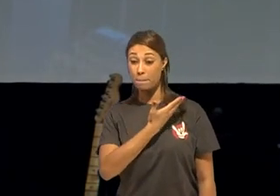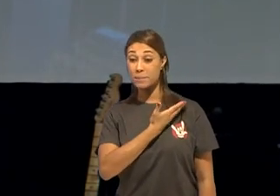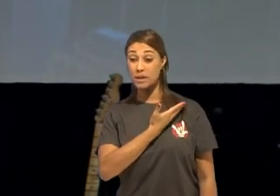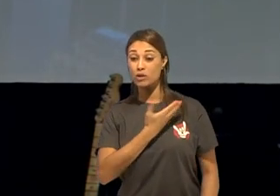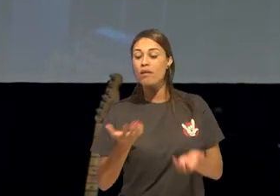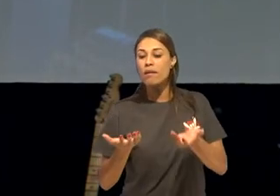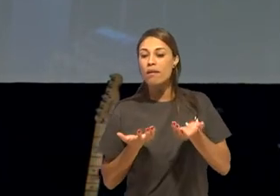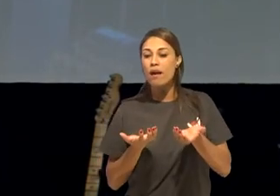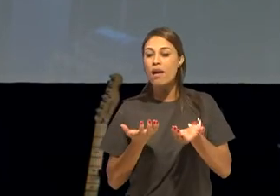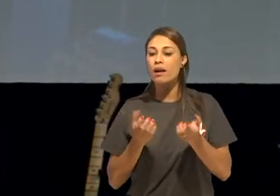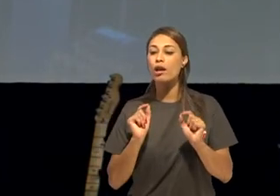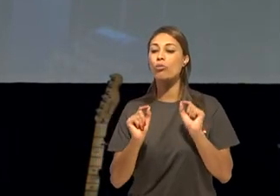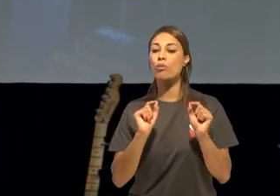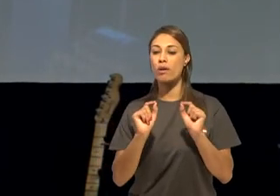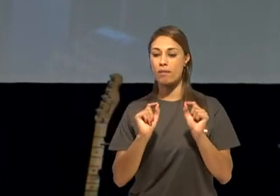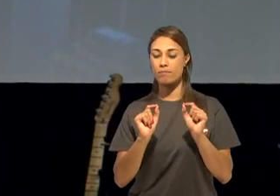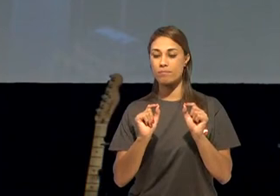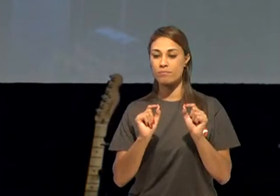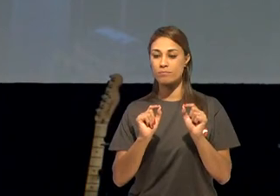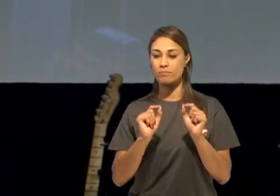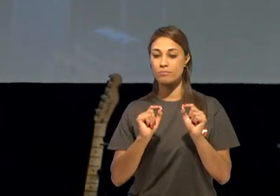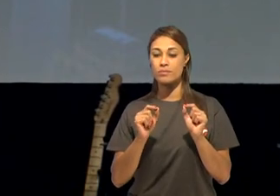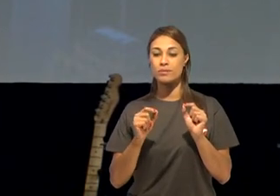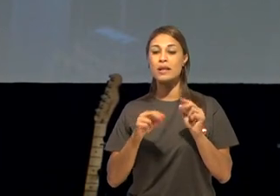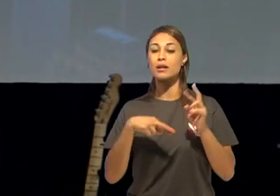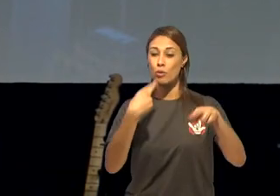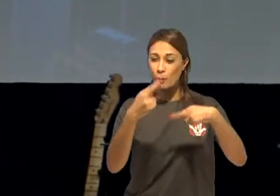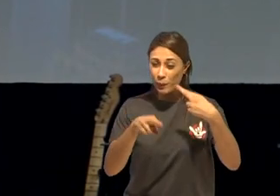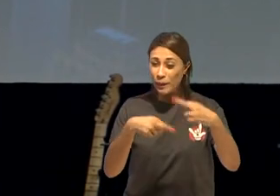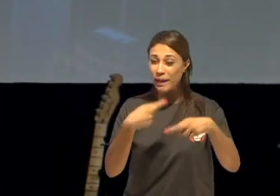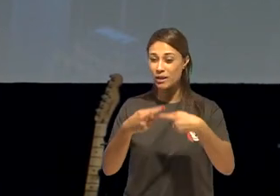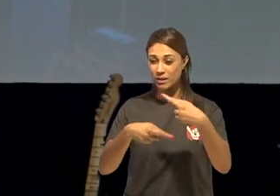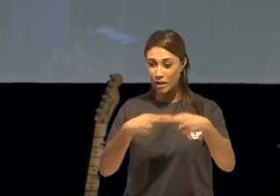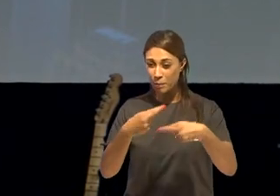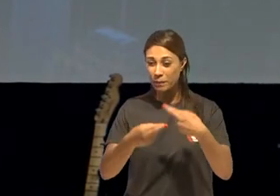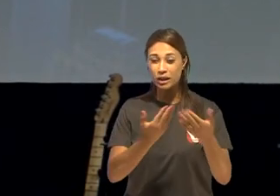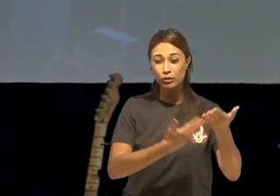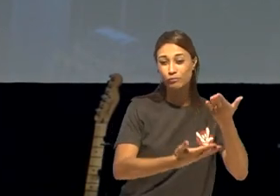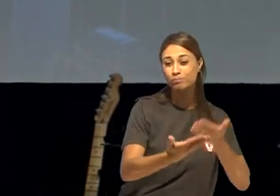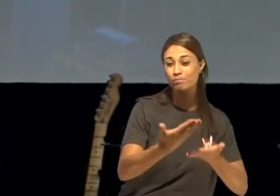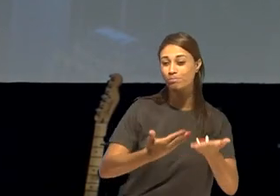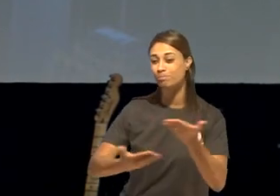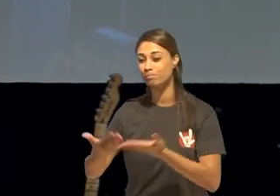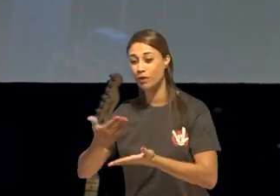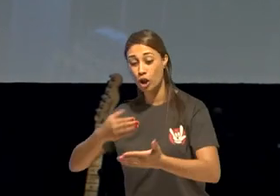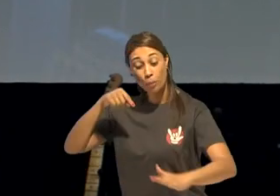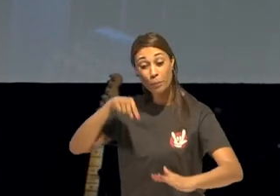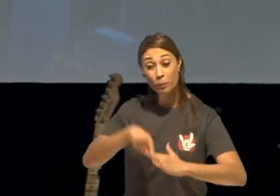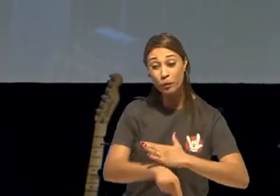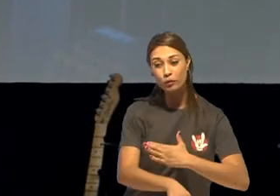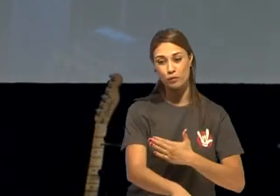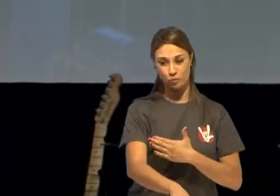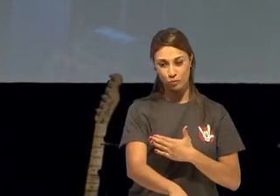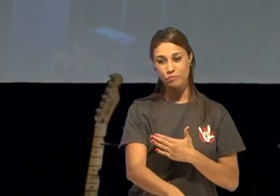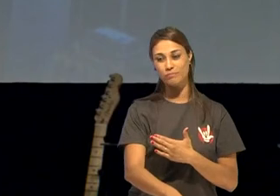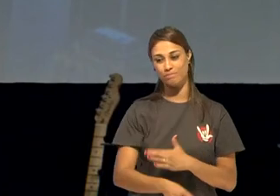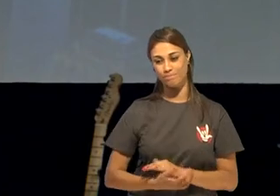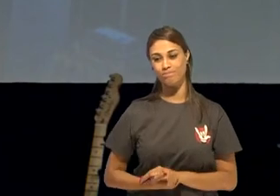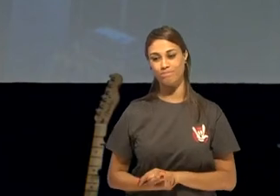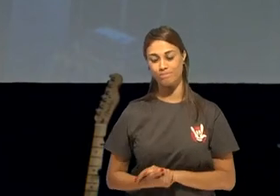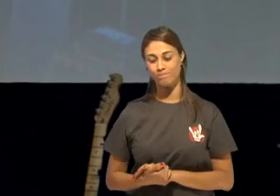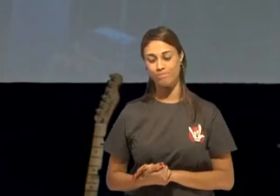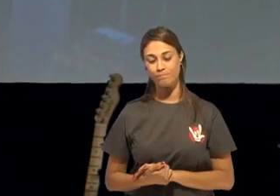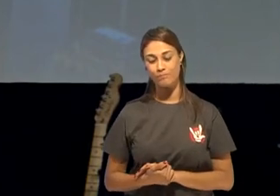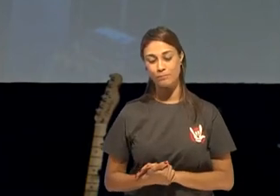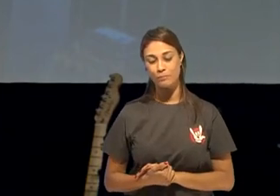comigo. E outros que simplesmente acham que relacionamentos acontecem do nada. Provavelmente você,